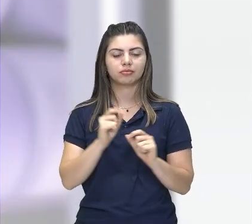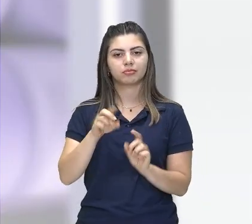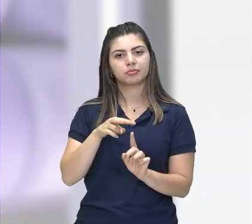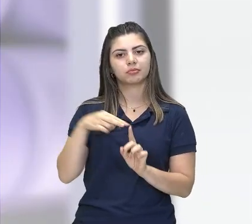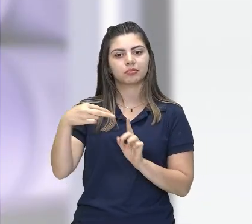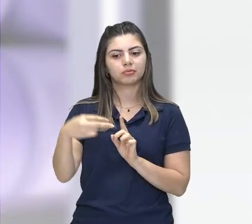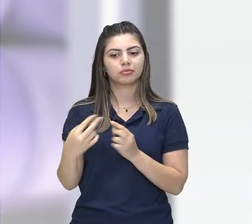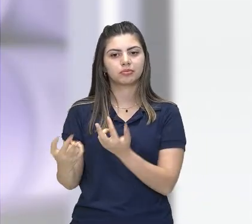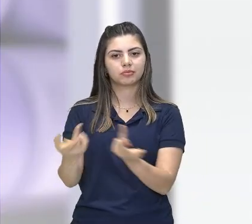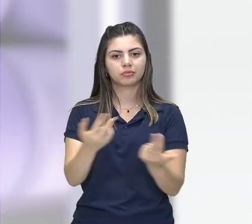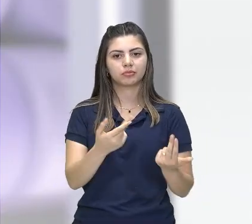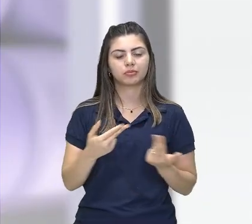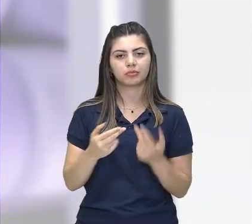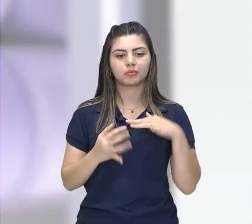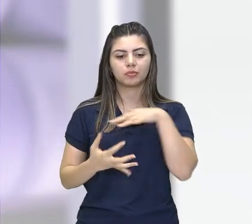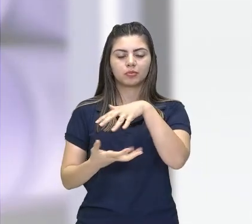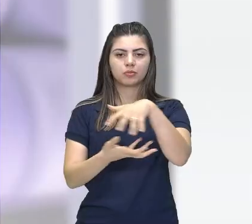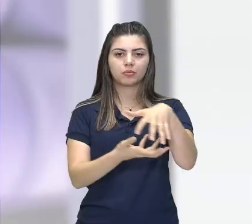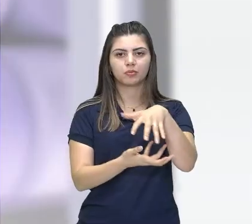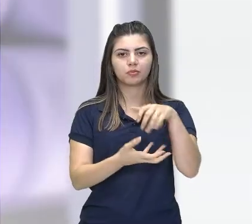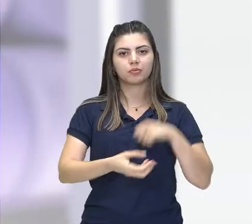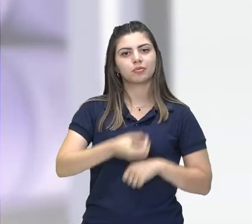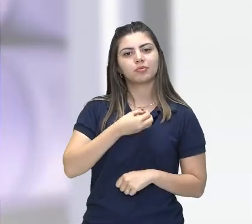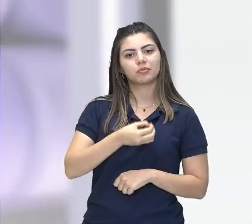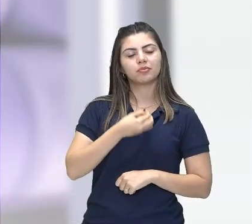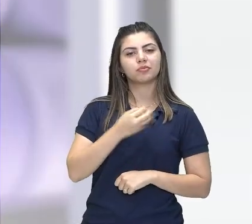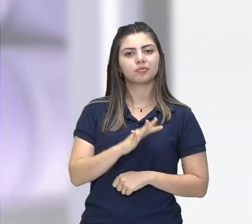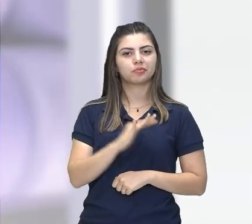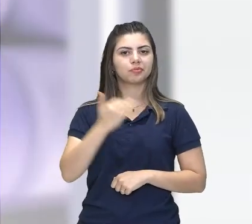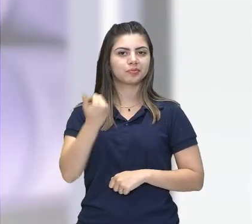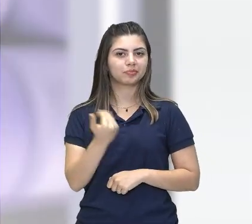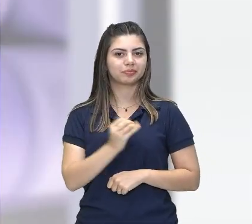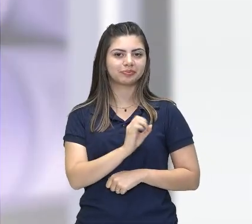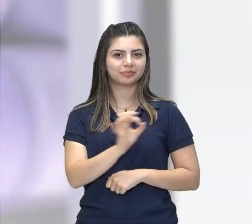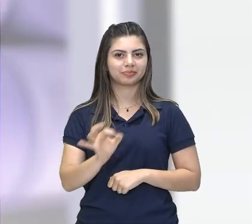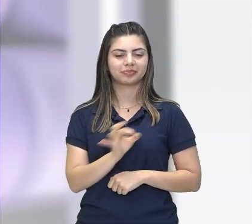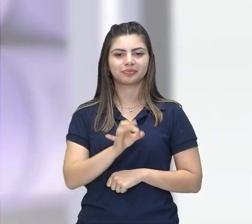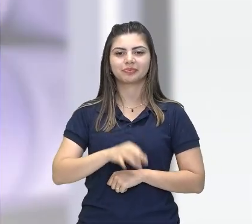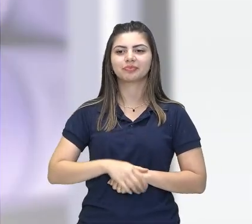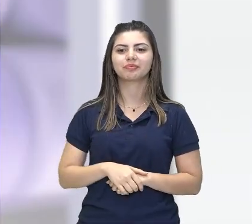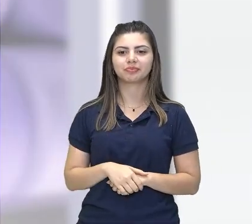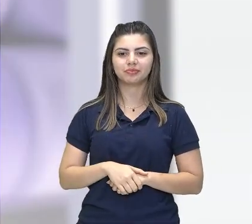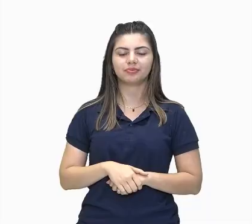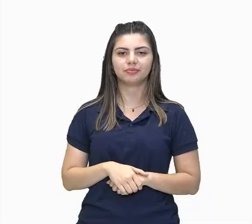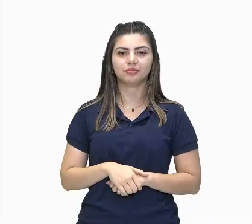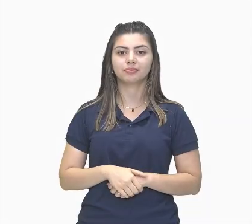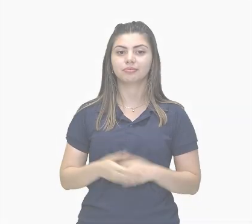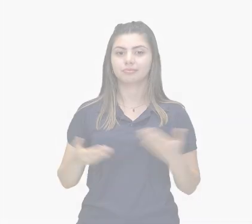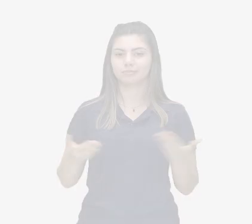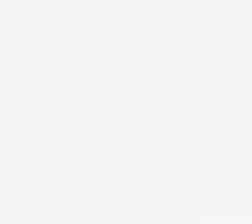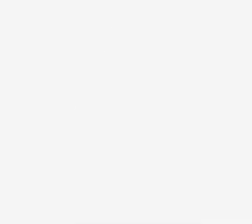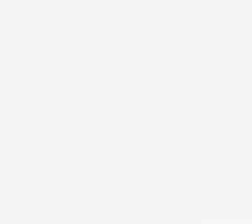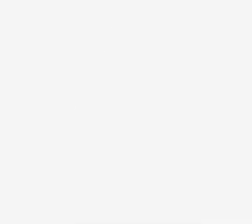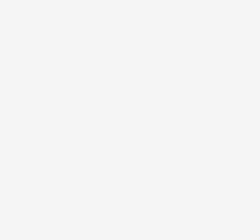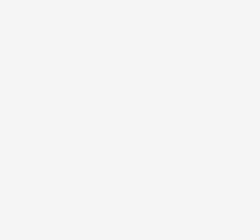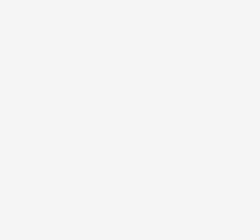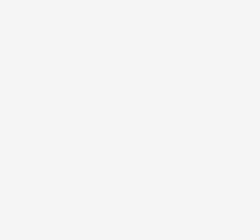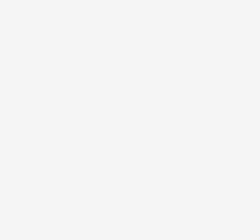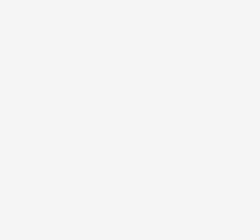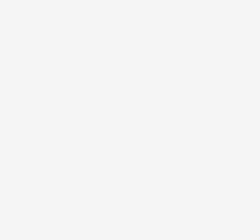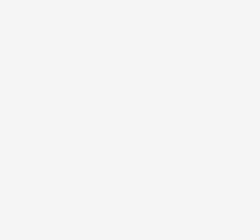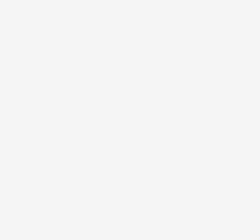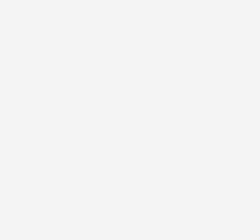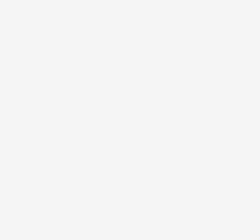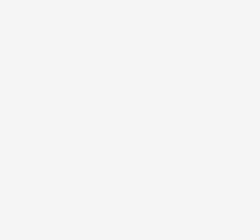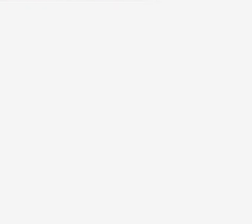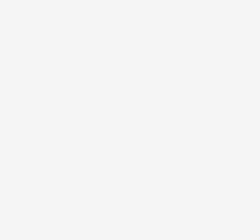visões de mundo, de vida e de morte. Ok? Vamos lá, vamos ver então a primeira visão,